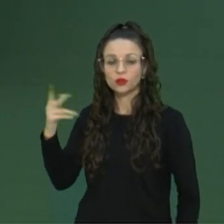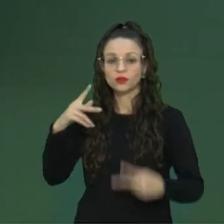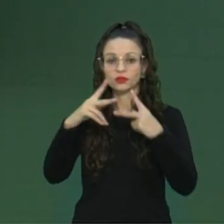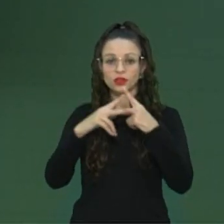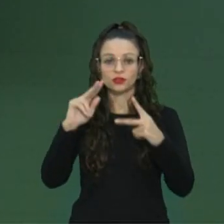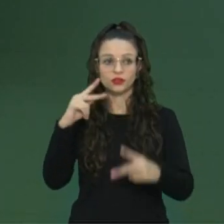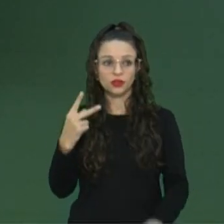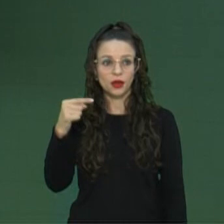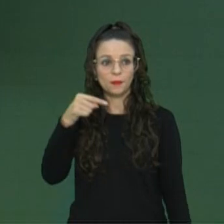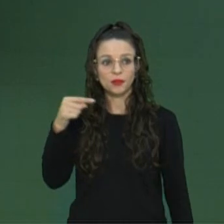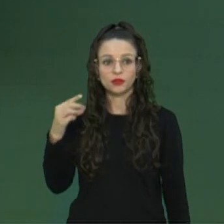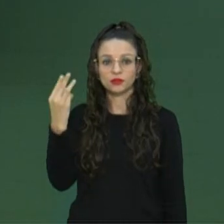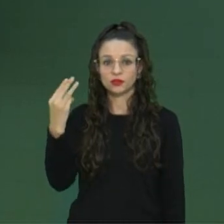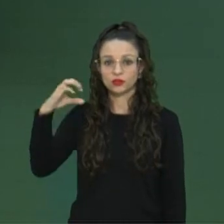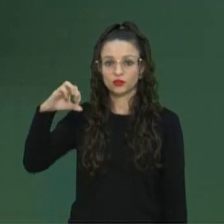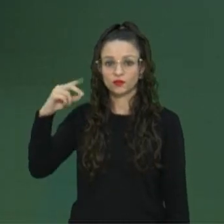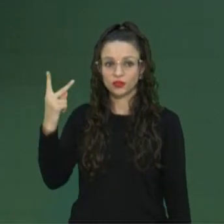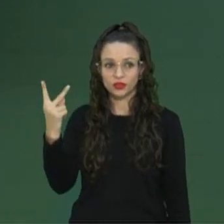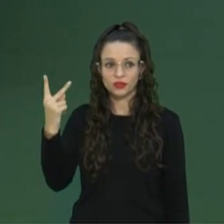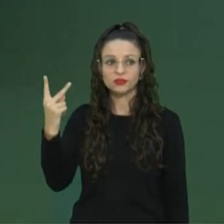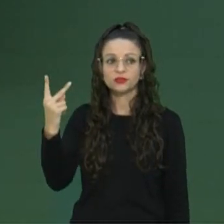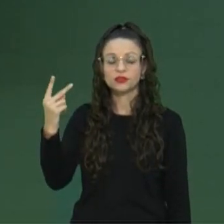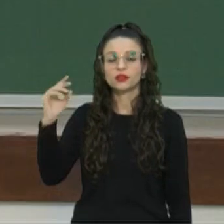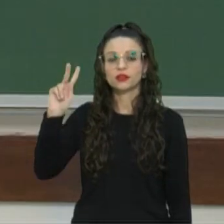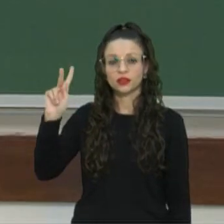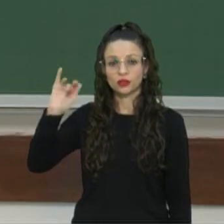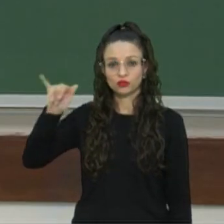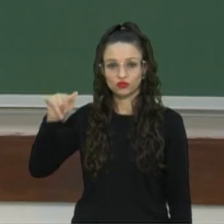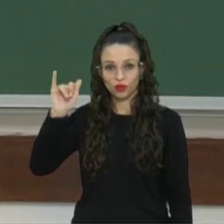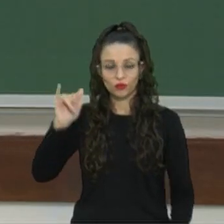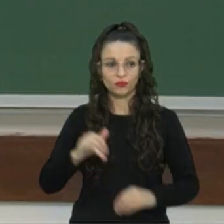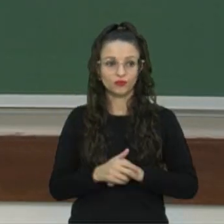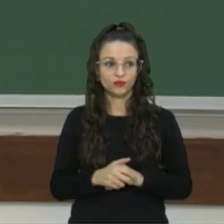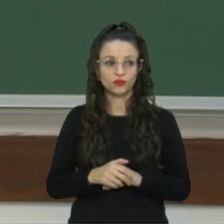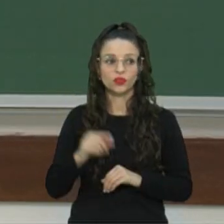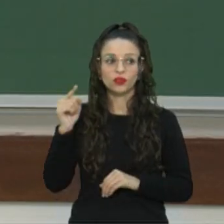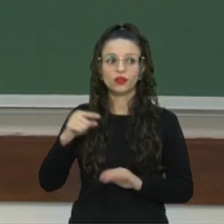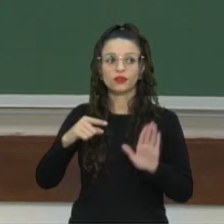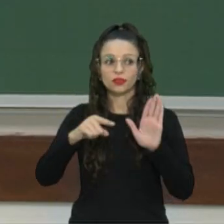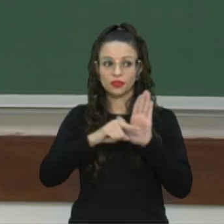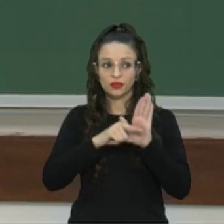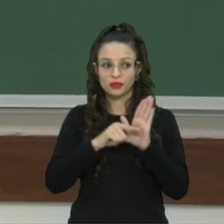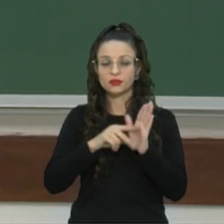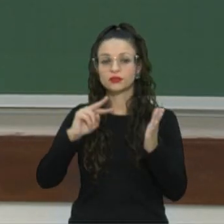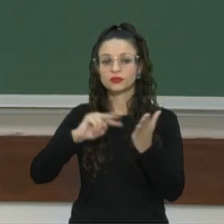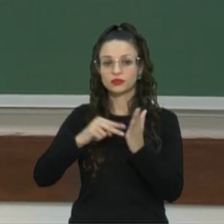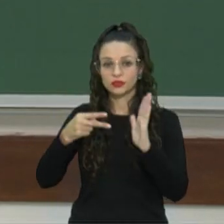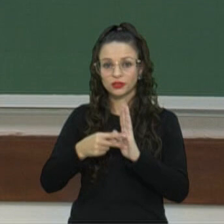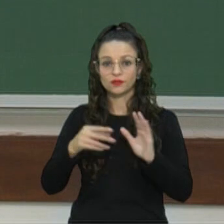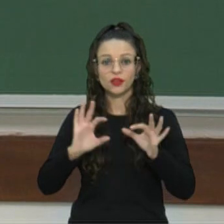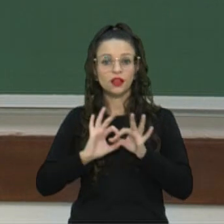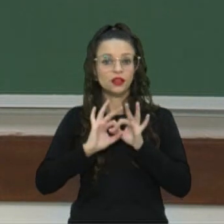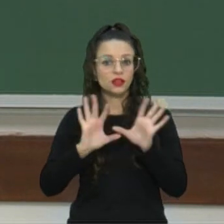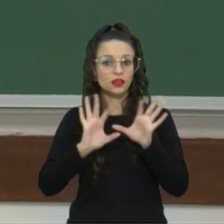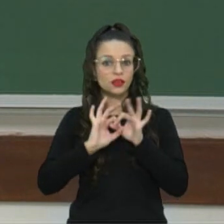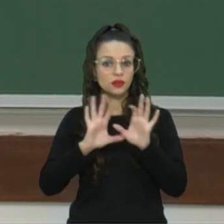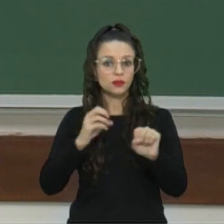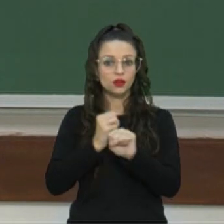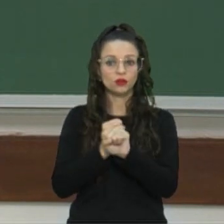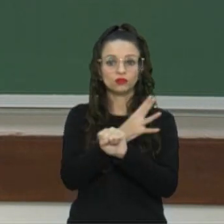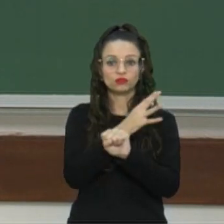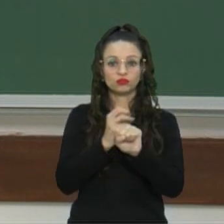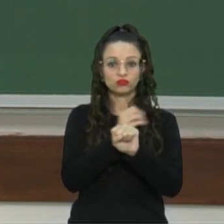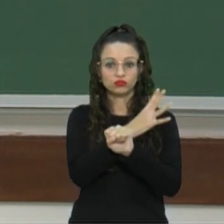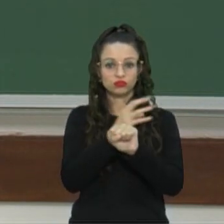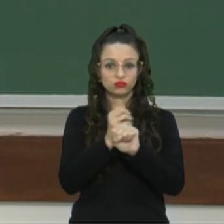menos 393 kJ unidade de energia. Valor negativo significa que liberou para o ambiente